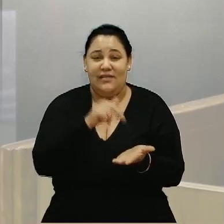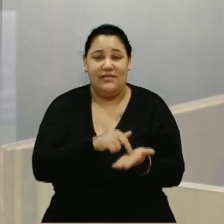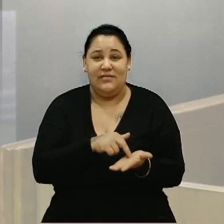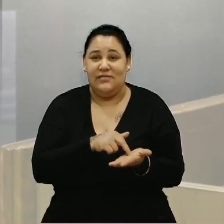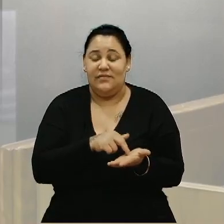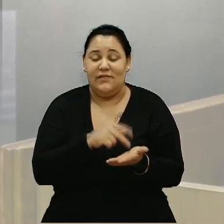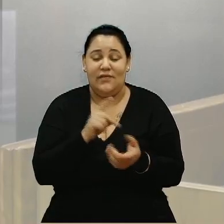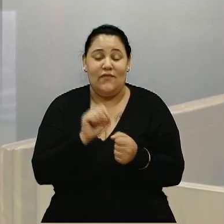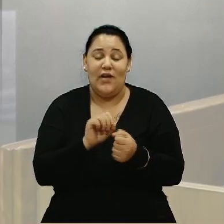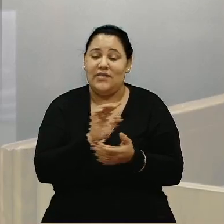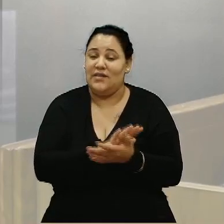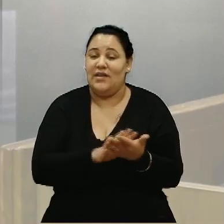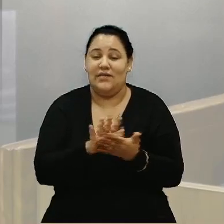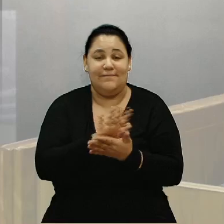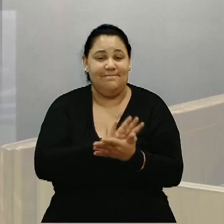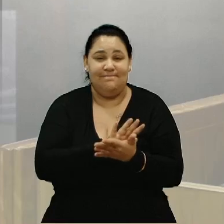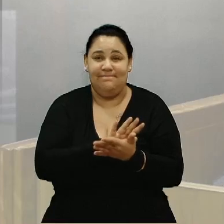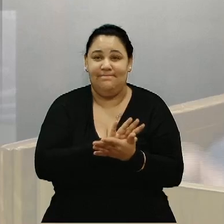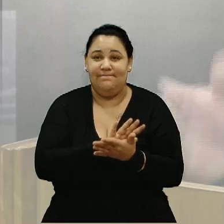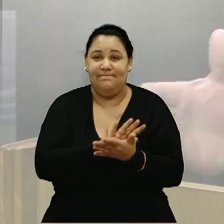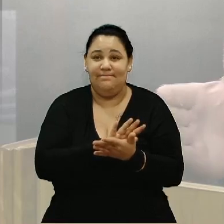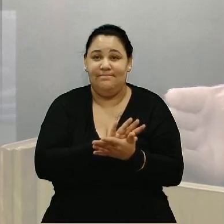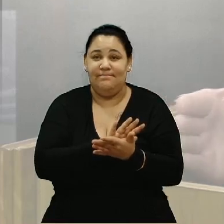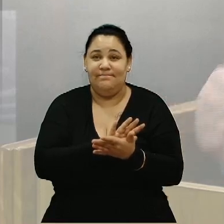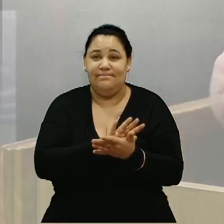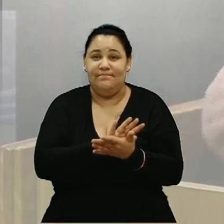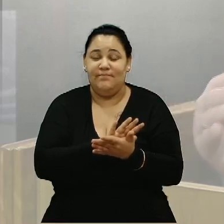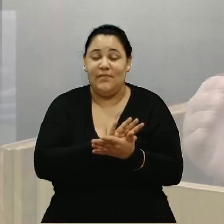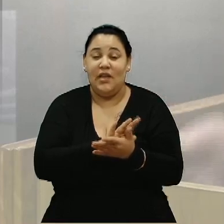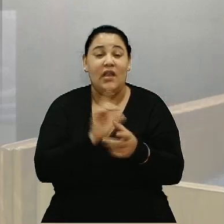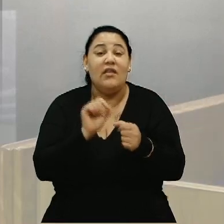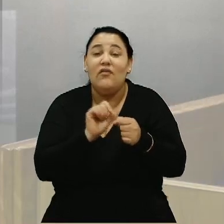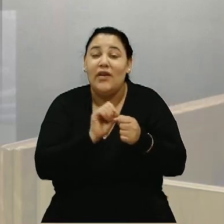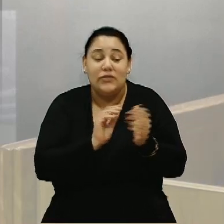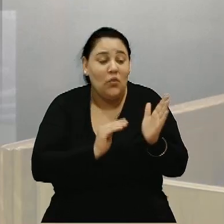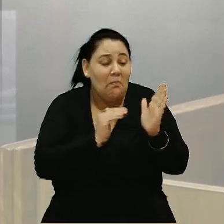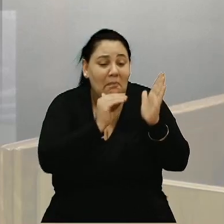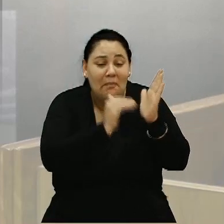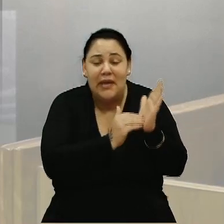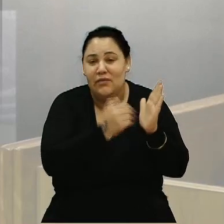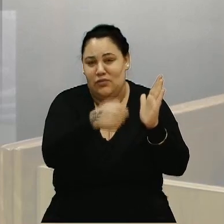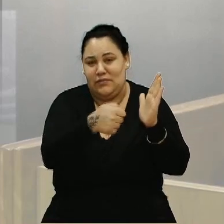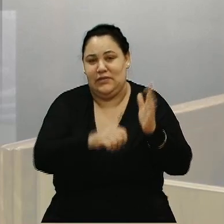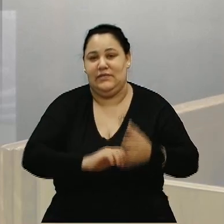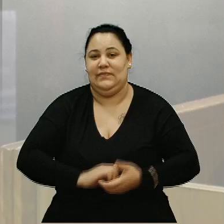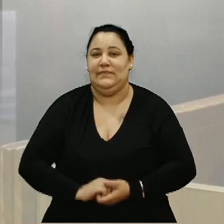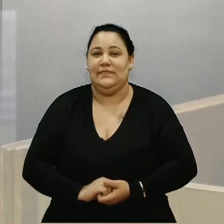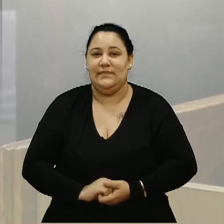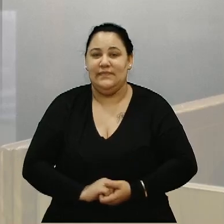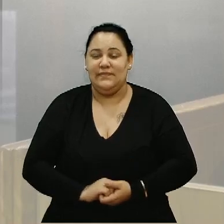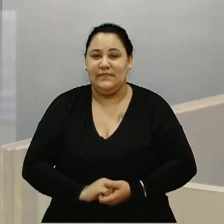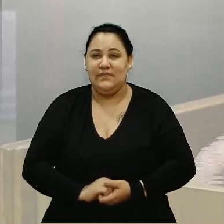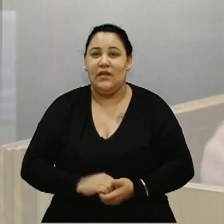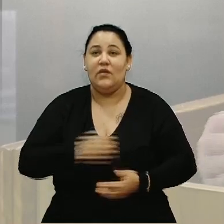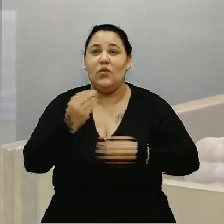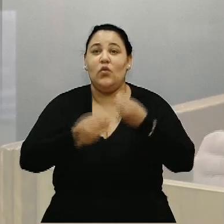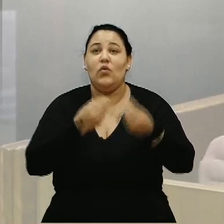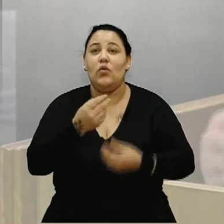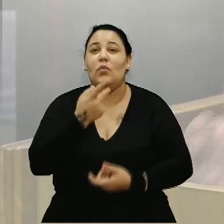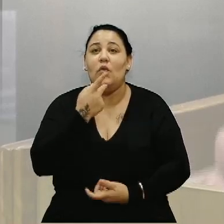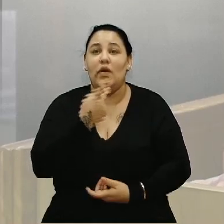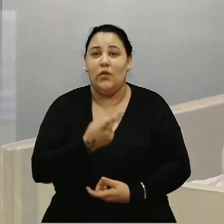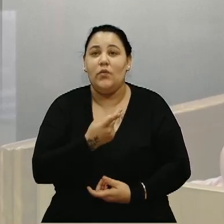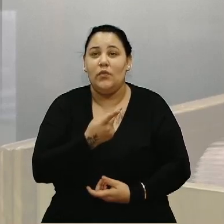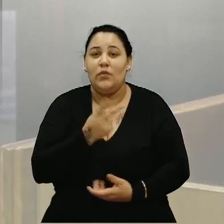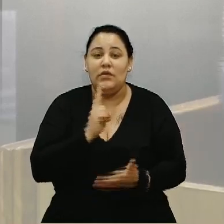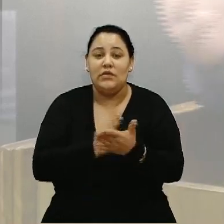faz nada. Aliás, se deixa de fazer o mínimo necessário. E, como eu sempre disse